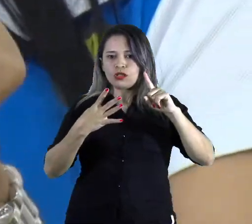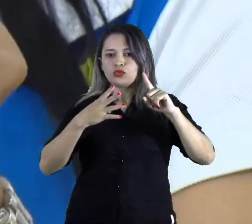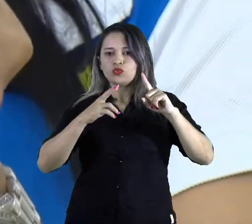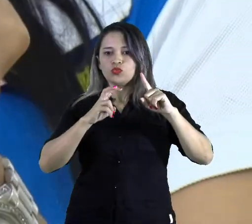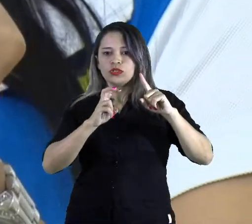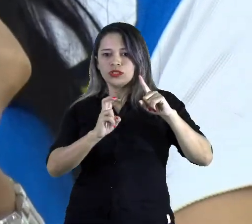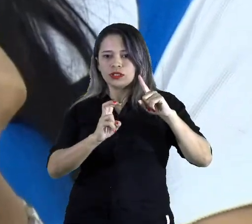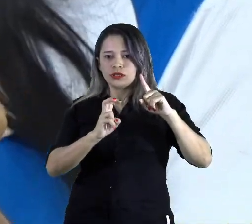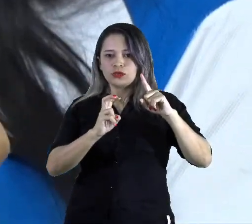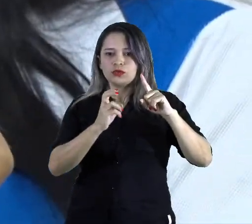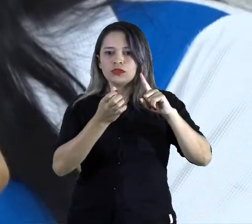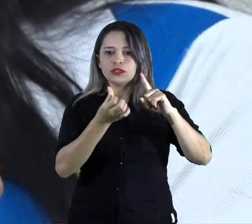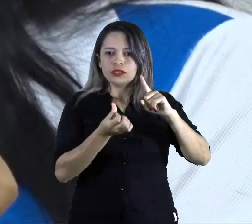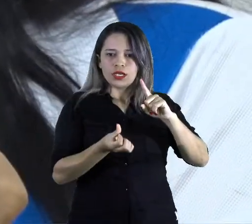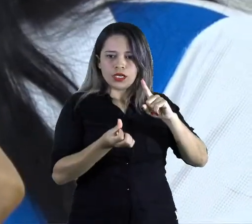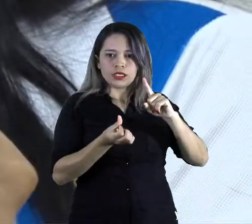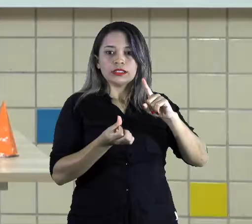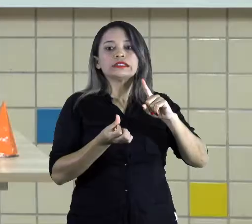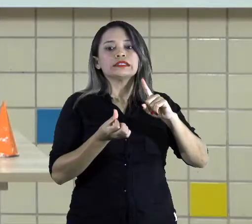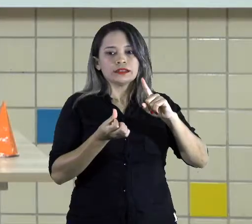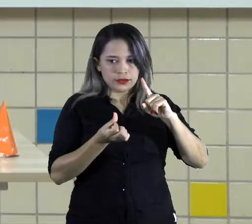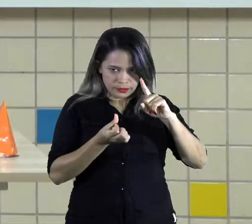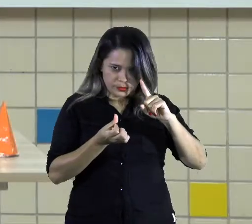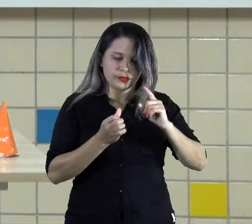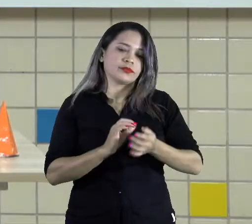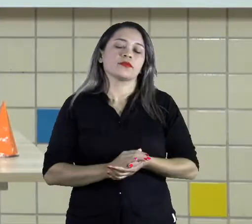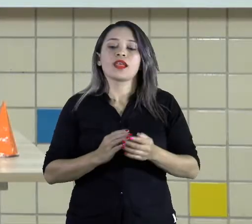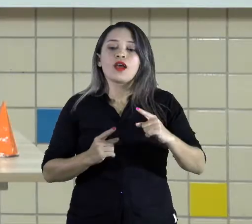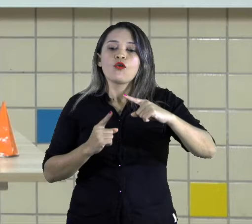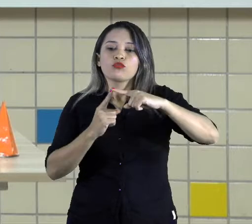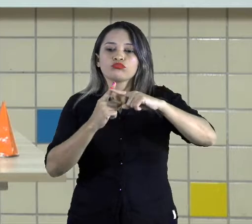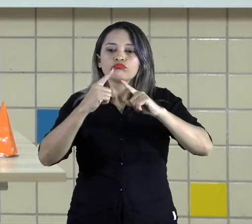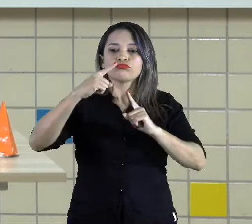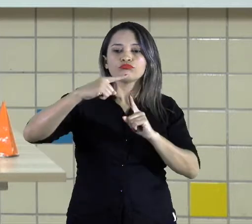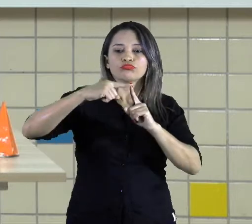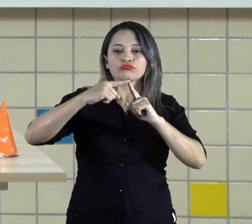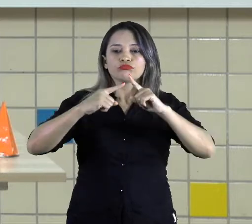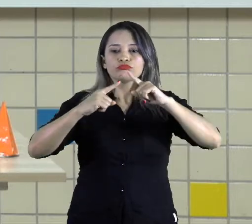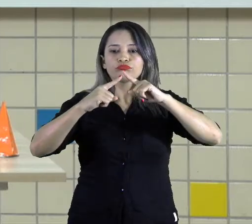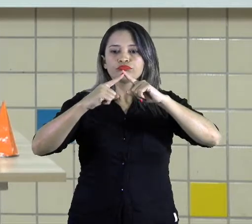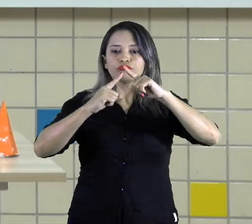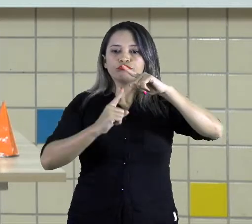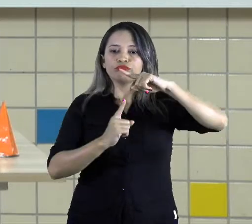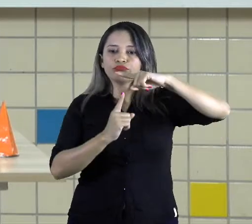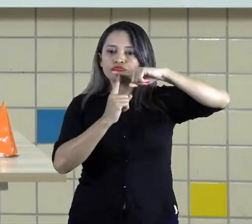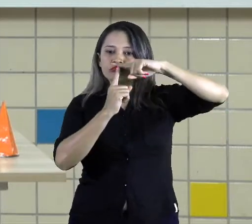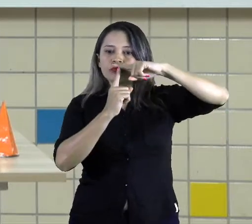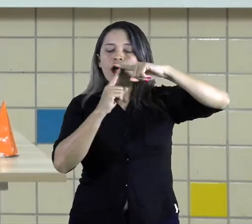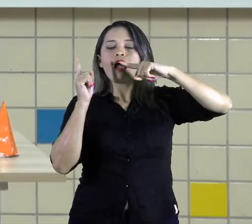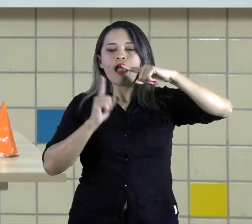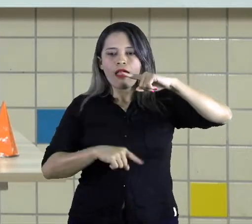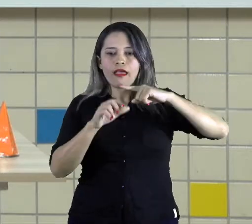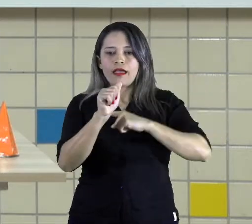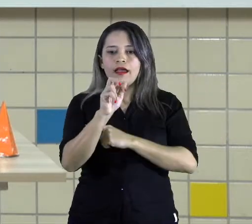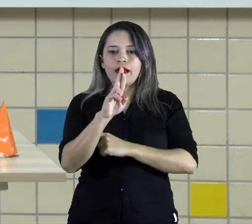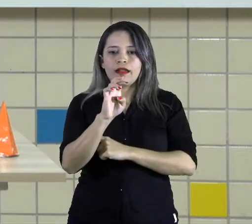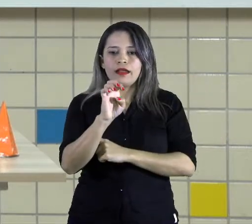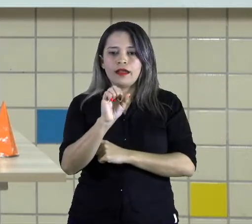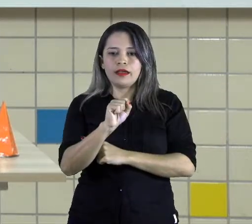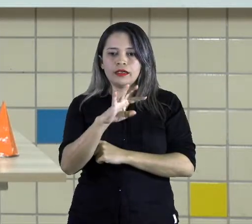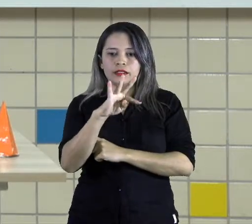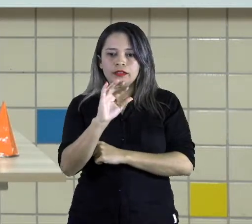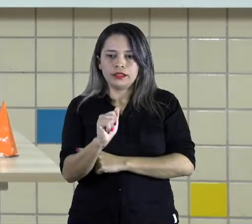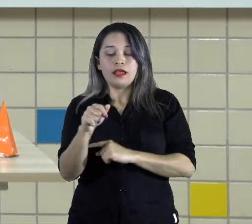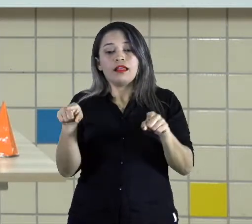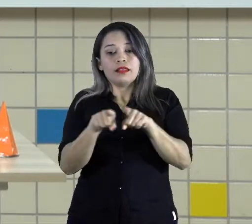4, 5, 6. É o encontro de uma face e outra, nós chamamos de arestas. E nós